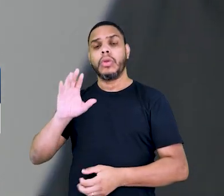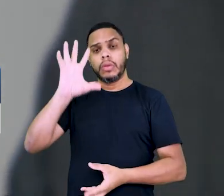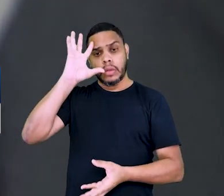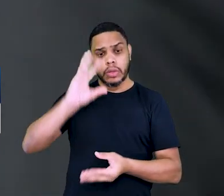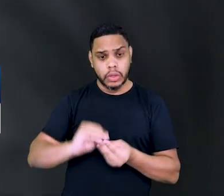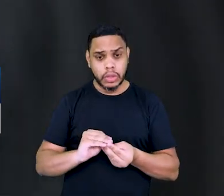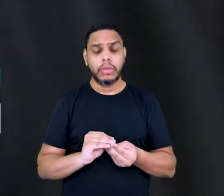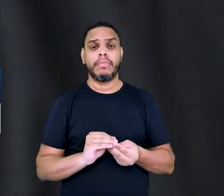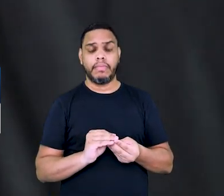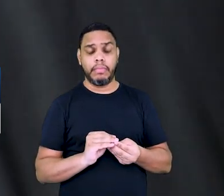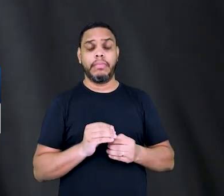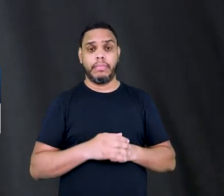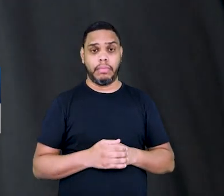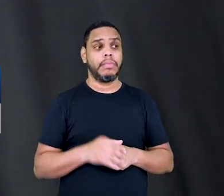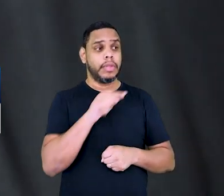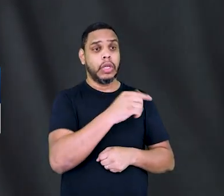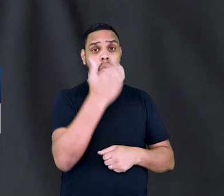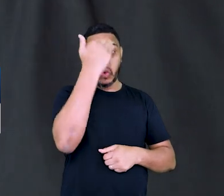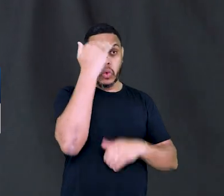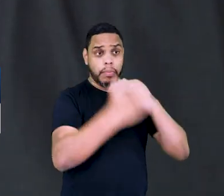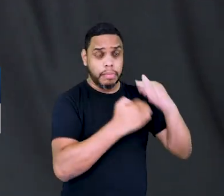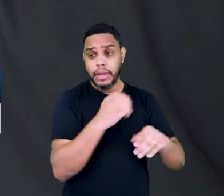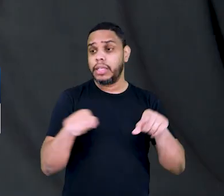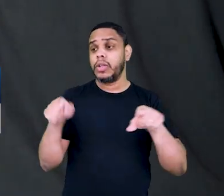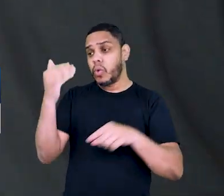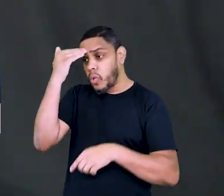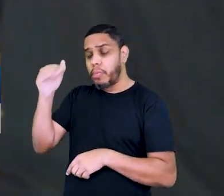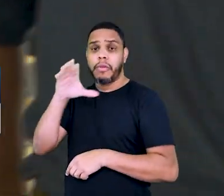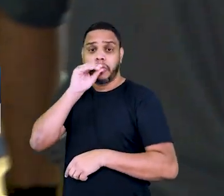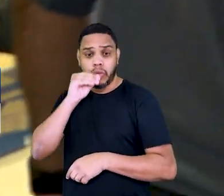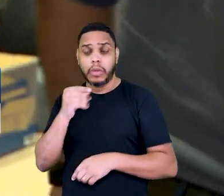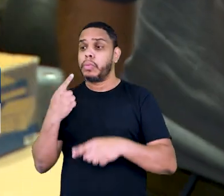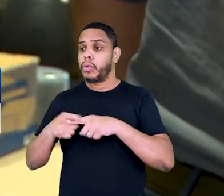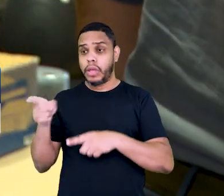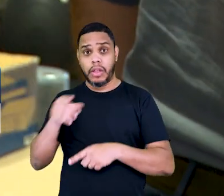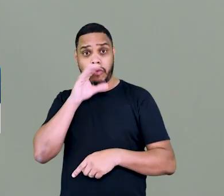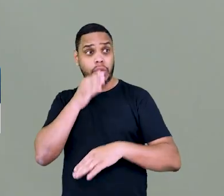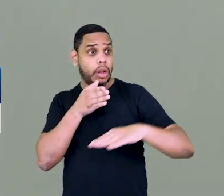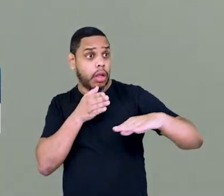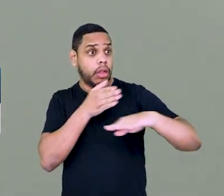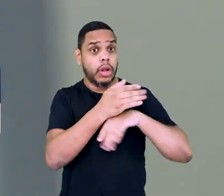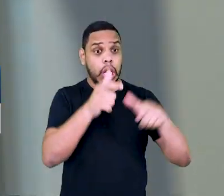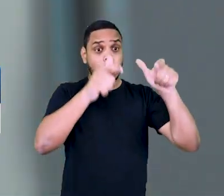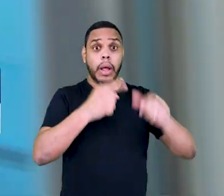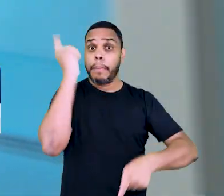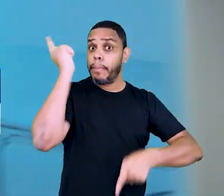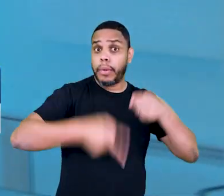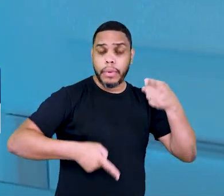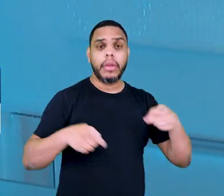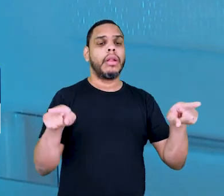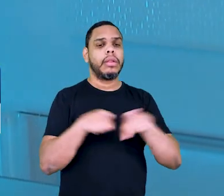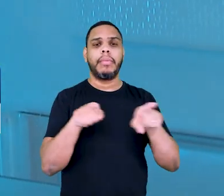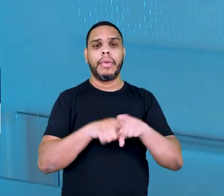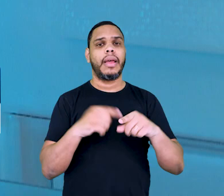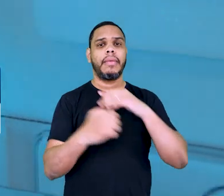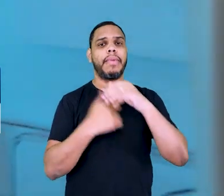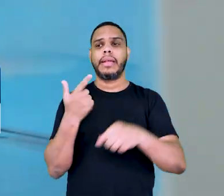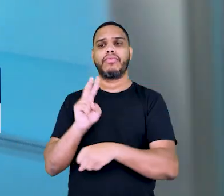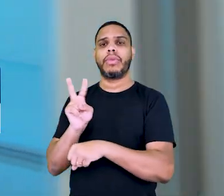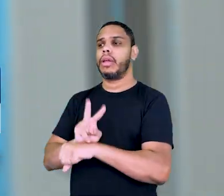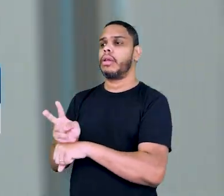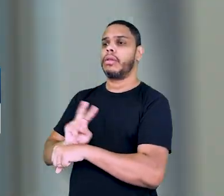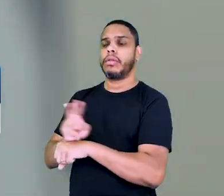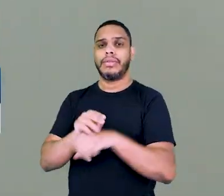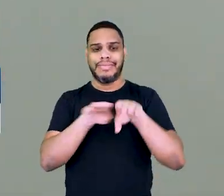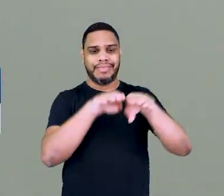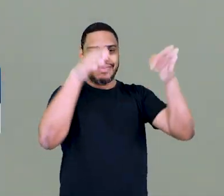partes contribuíram para o acidente. O trabalhador, por ter entrado em um local proibido, e a empresa, por não ter fiscalizado o armazenamento